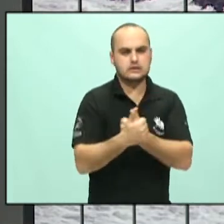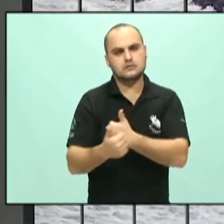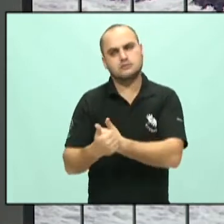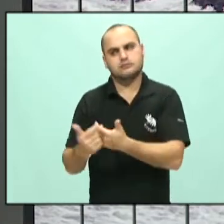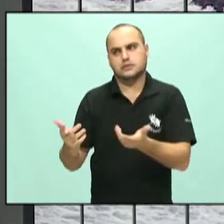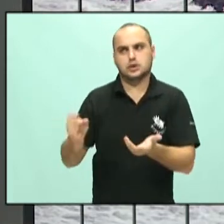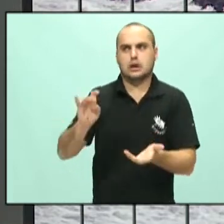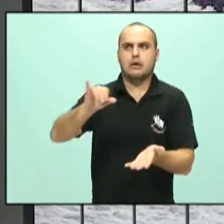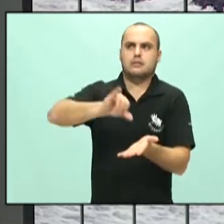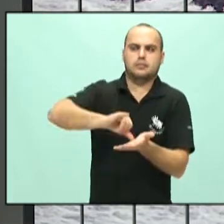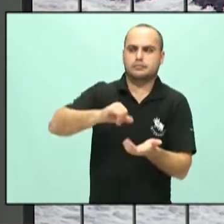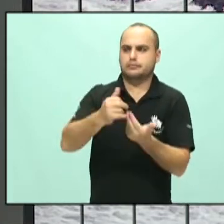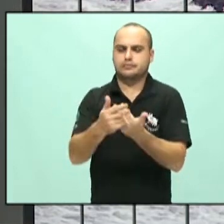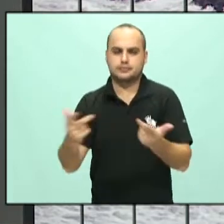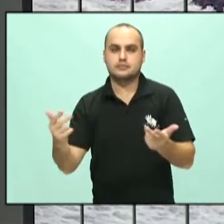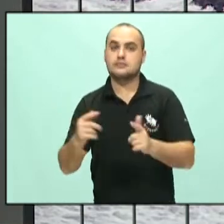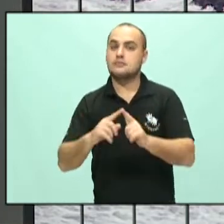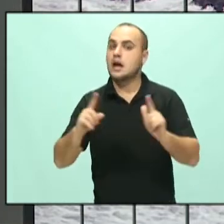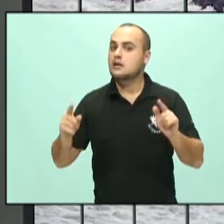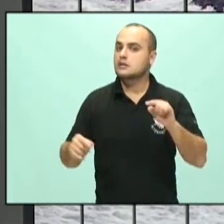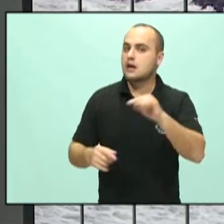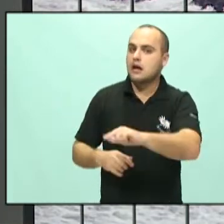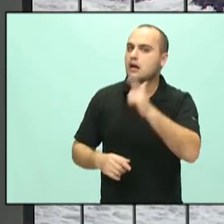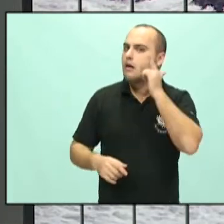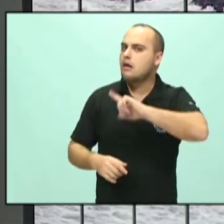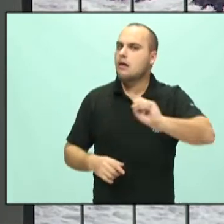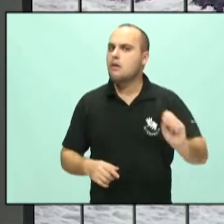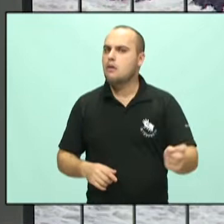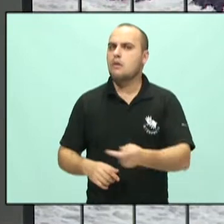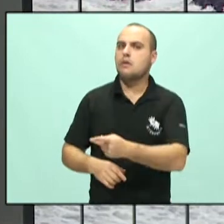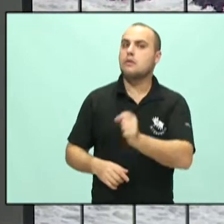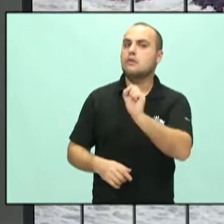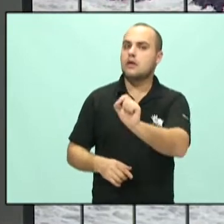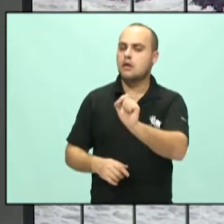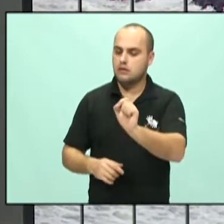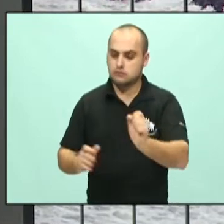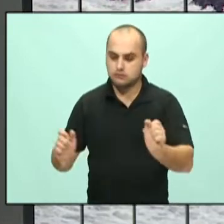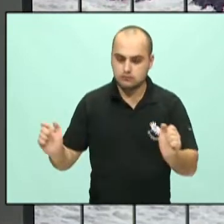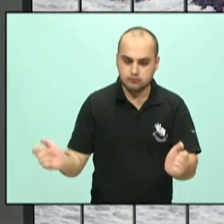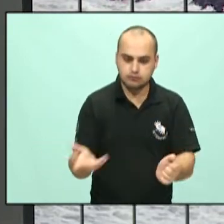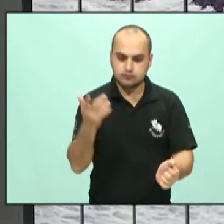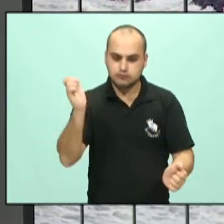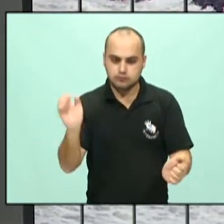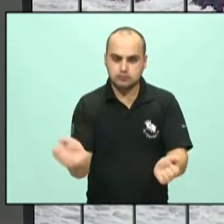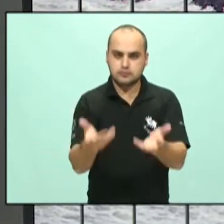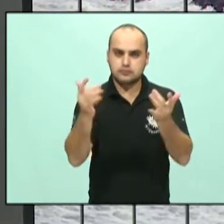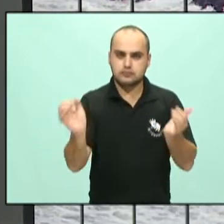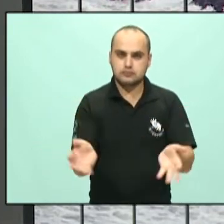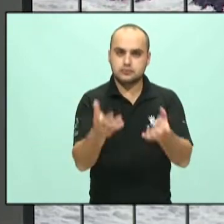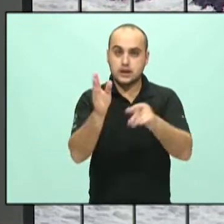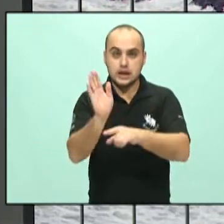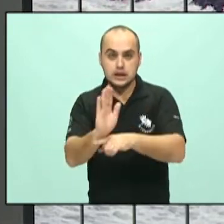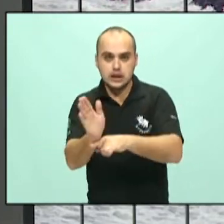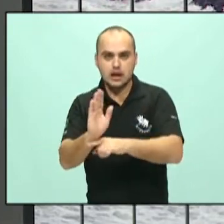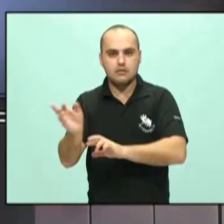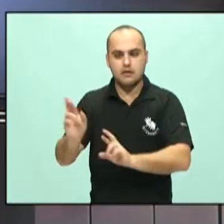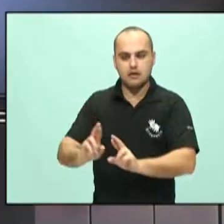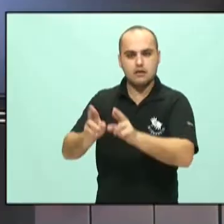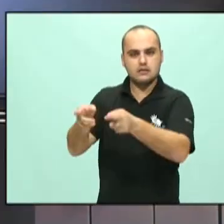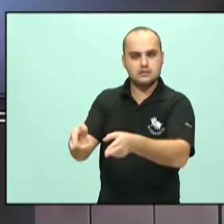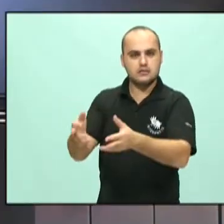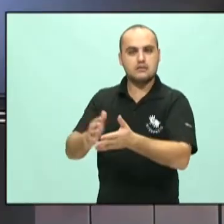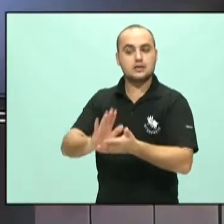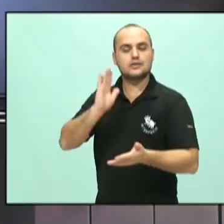capital e tudo mais. Então, ele nos dá a oportunidade, além de fomentar a questão do cinema da região, né, já ter